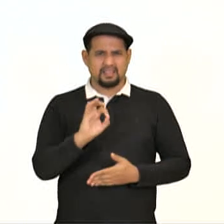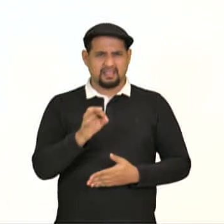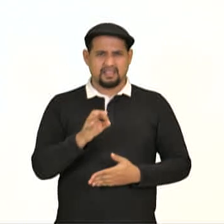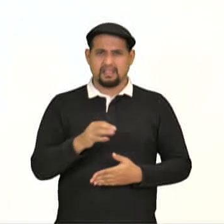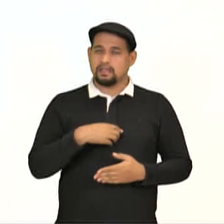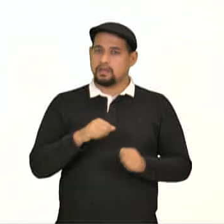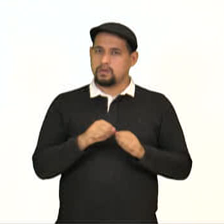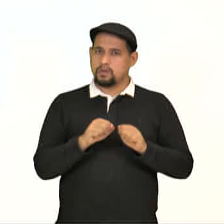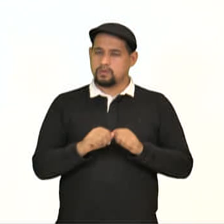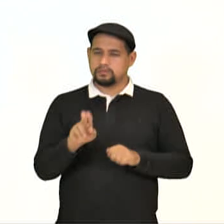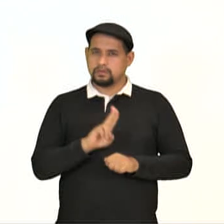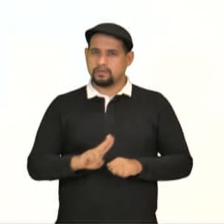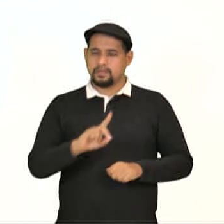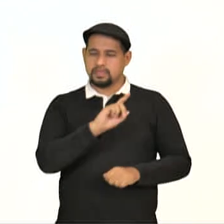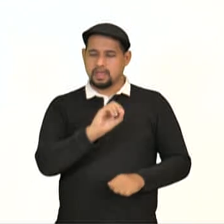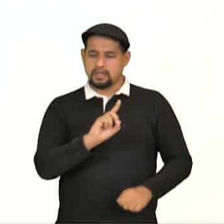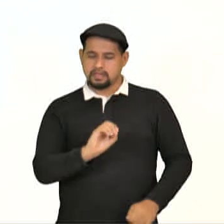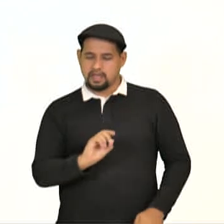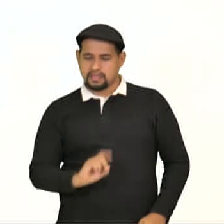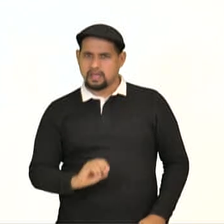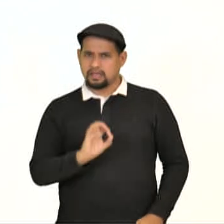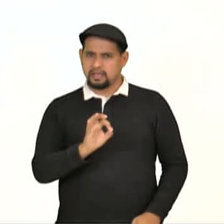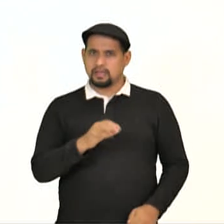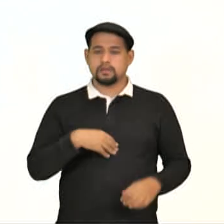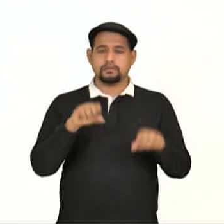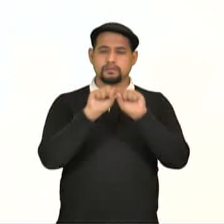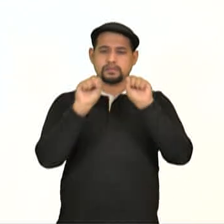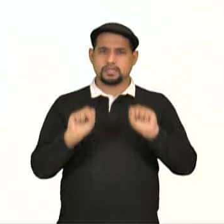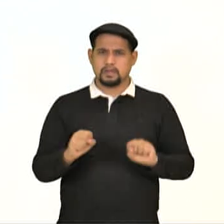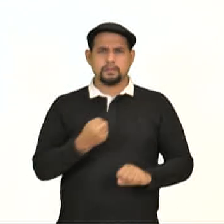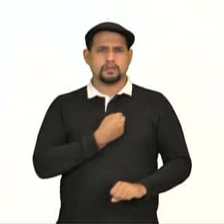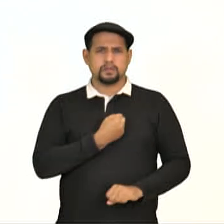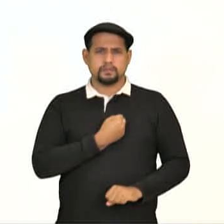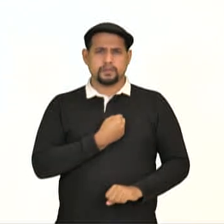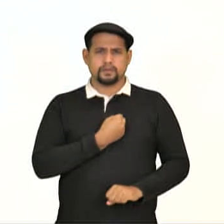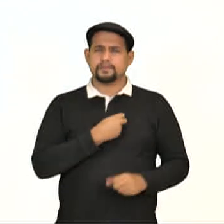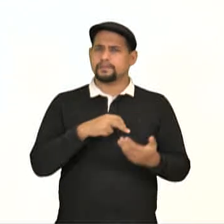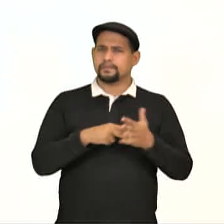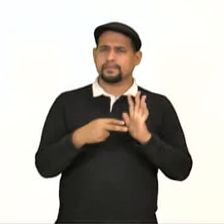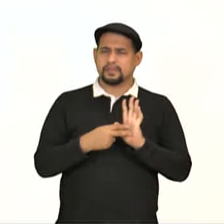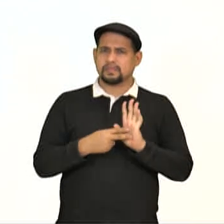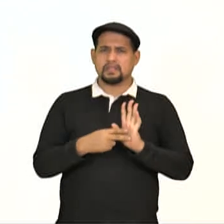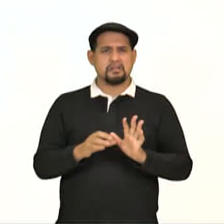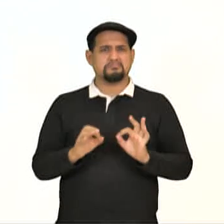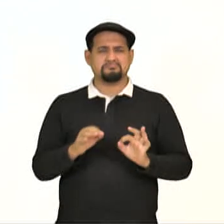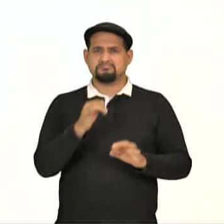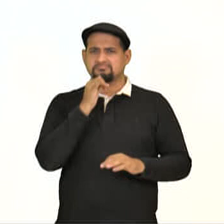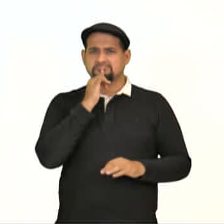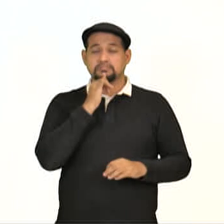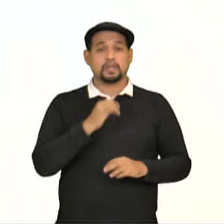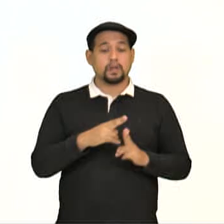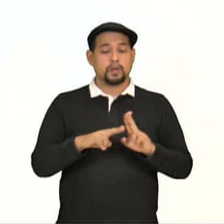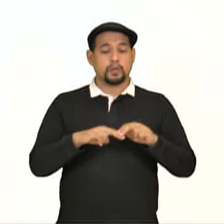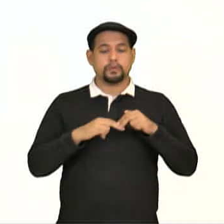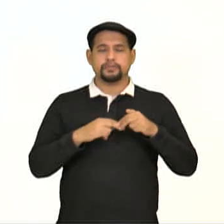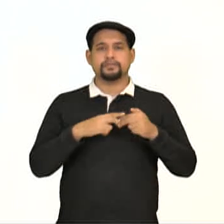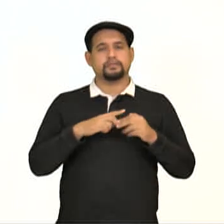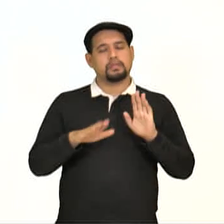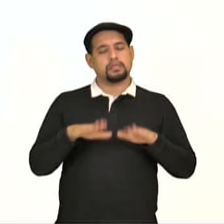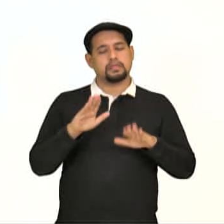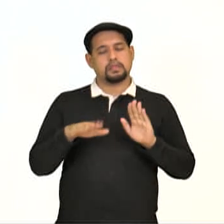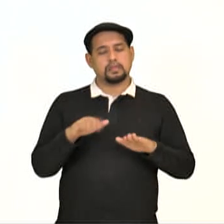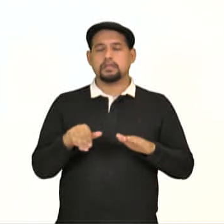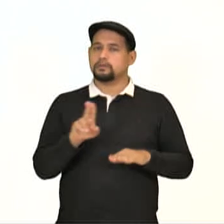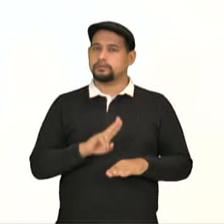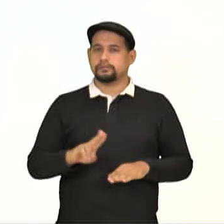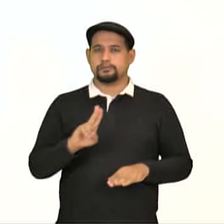faço agrupamentos de 10 em 10. O sistema de numeração é posicional, porque dependendo da posição